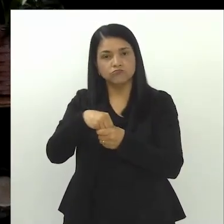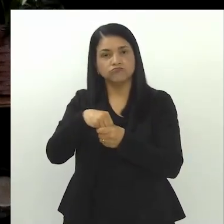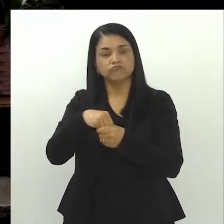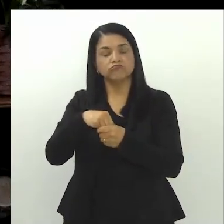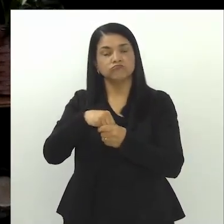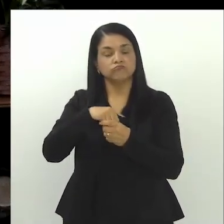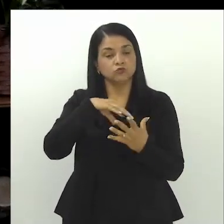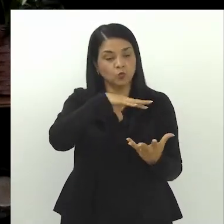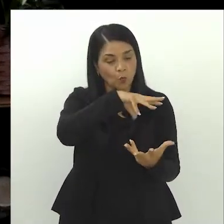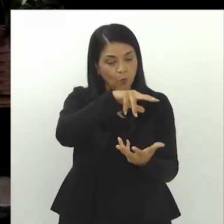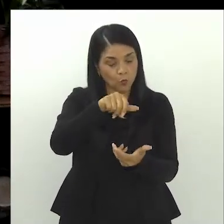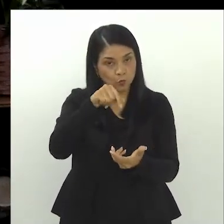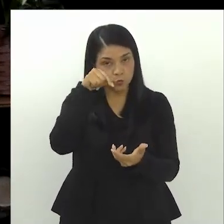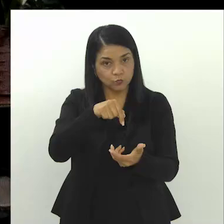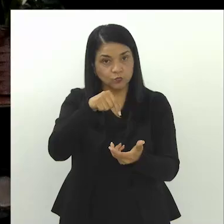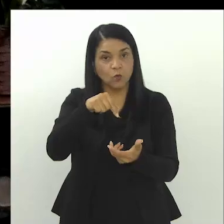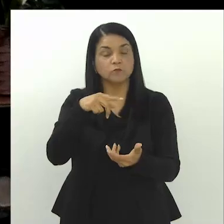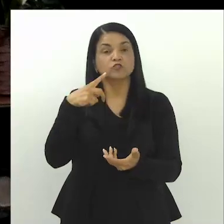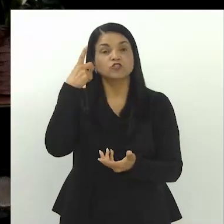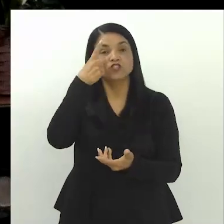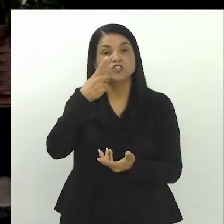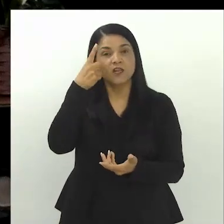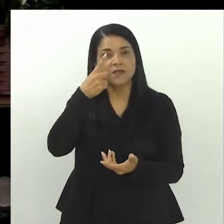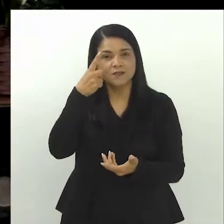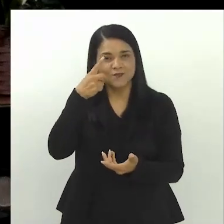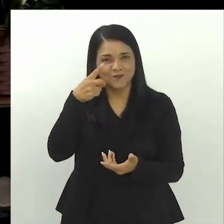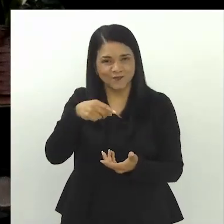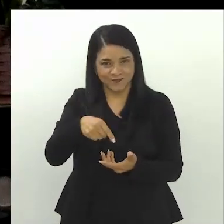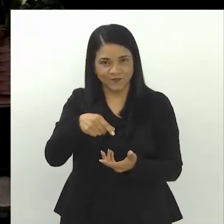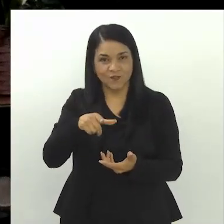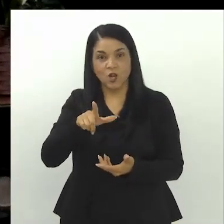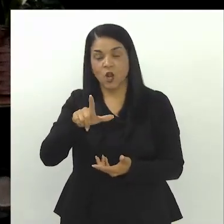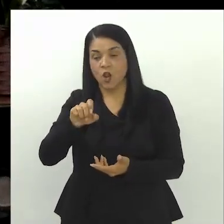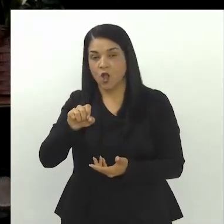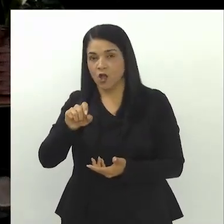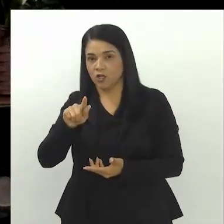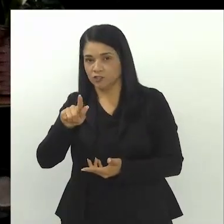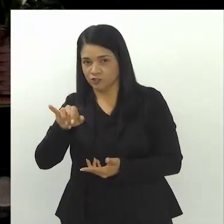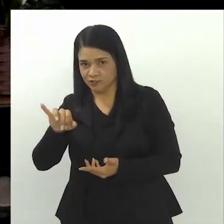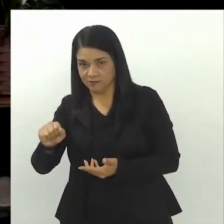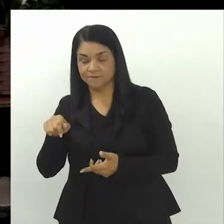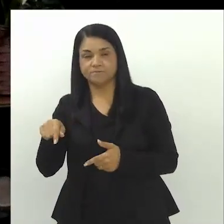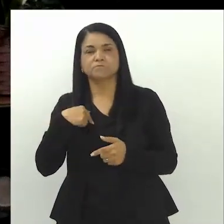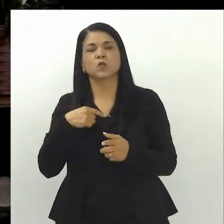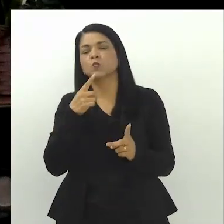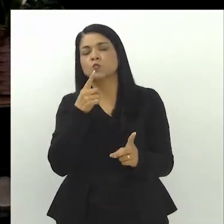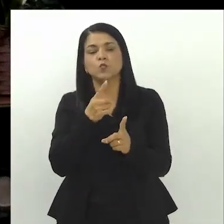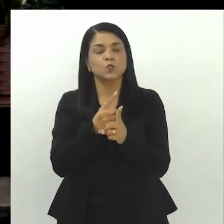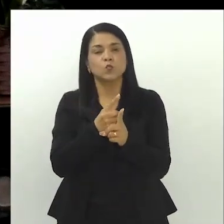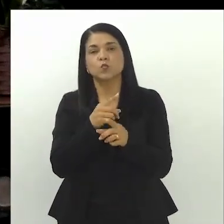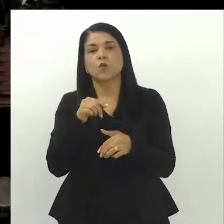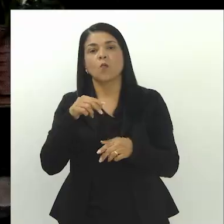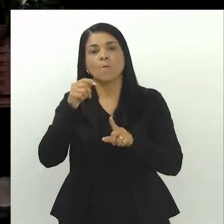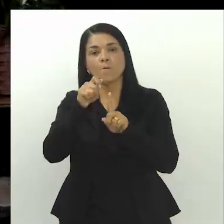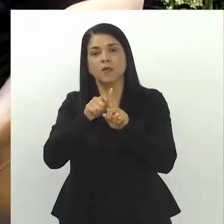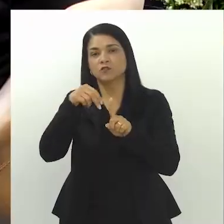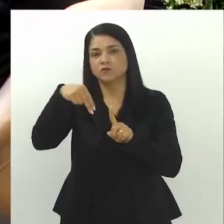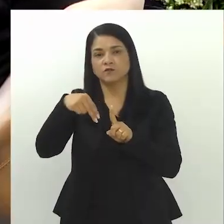uma lógica internacional do próprio direito, né? O que significou este encontro em novembro, agora no Rio de